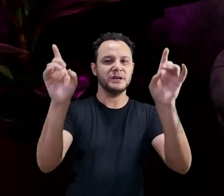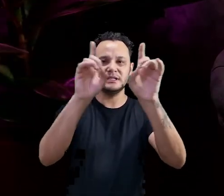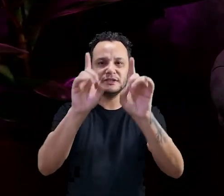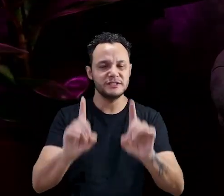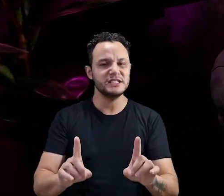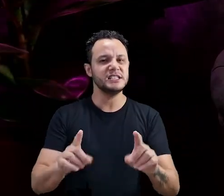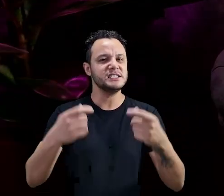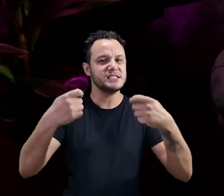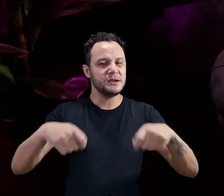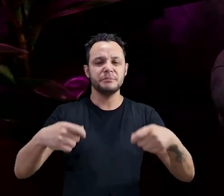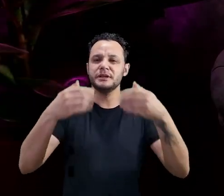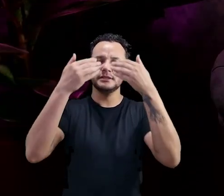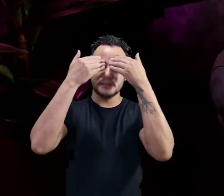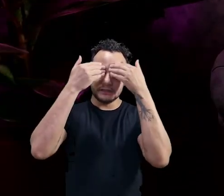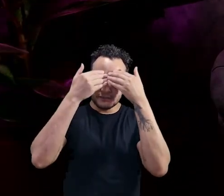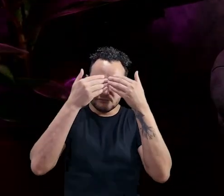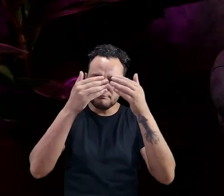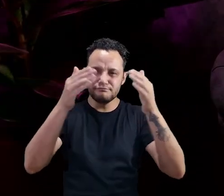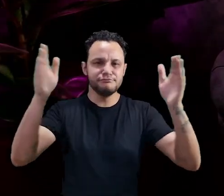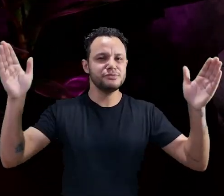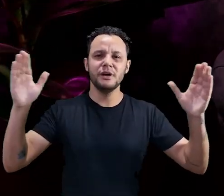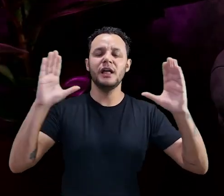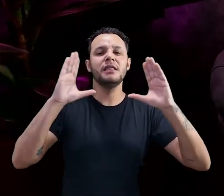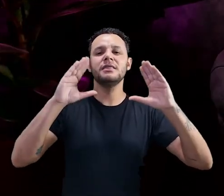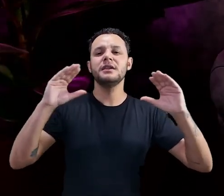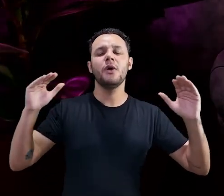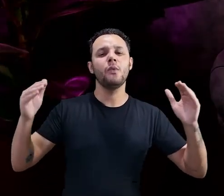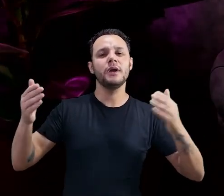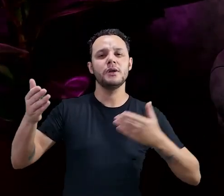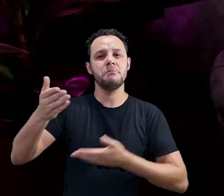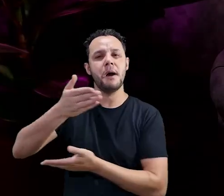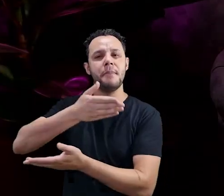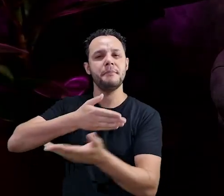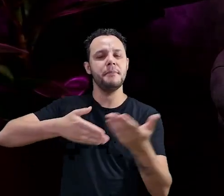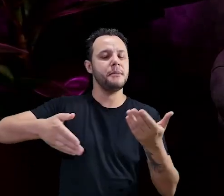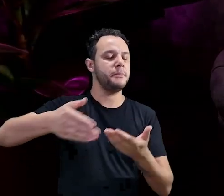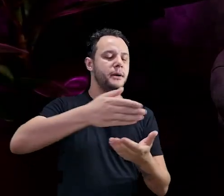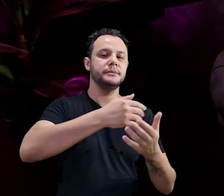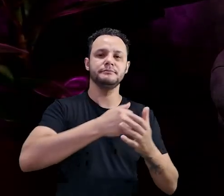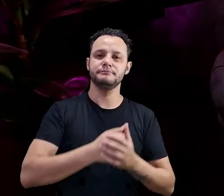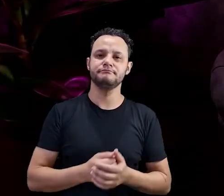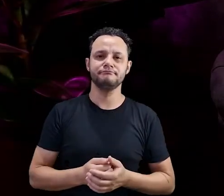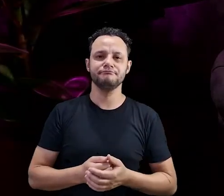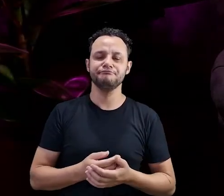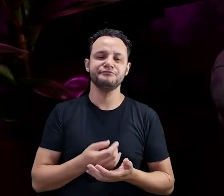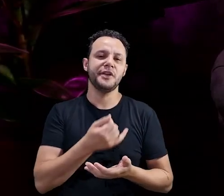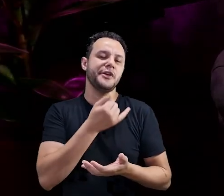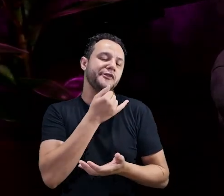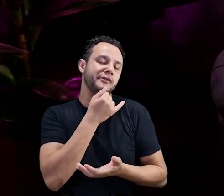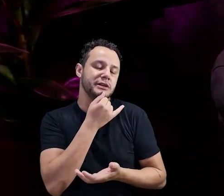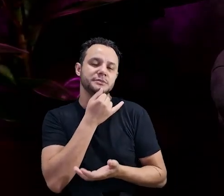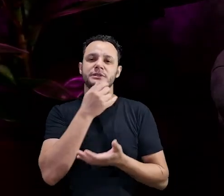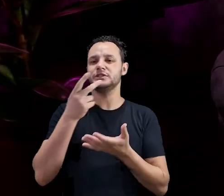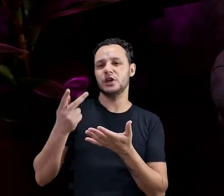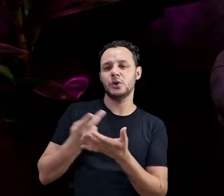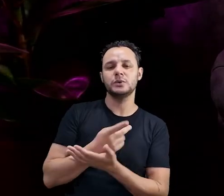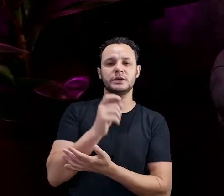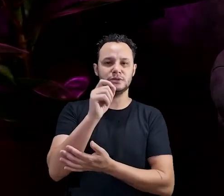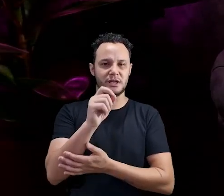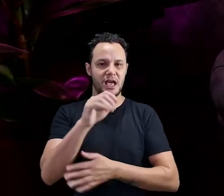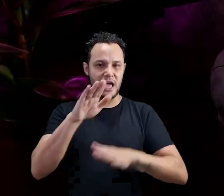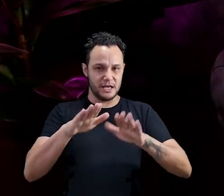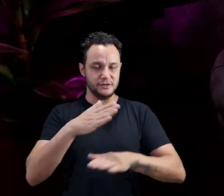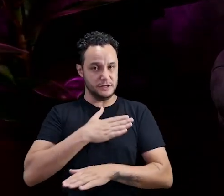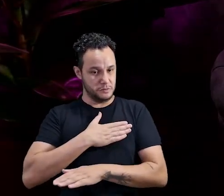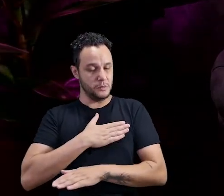as deficiências. A gente tem que ter isso na comunidade de maneira muito tranquila. É muito triste quando um estudante já